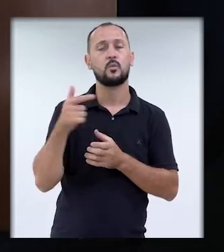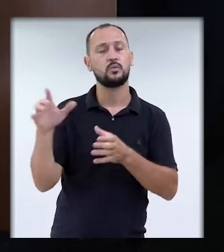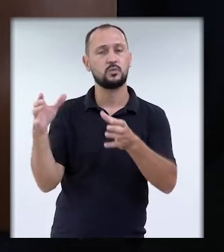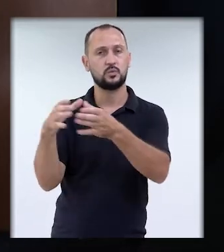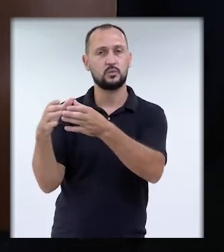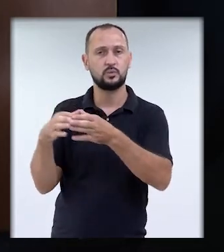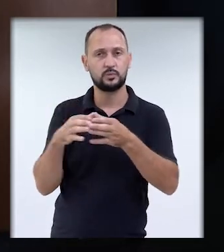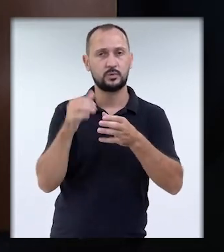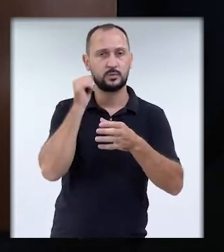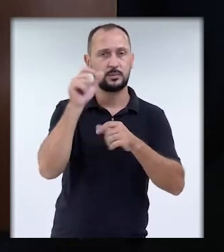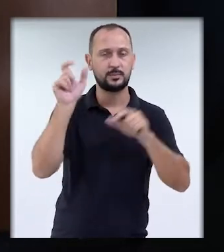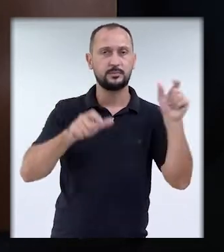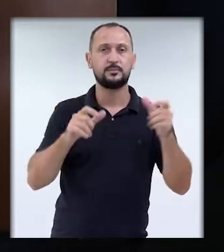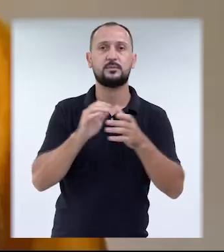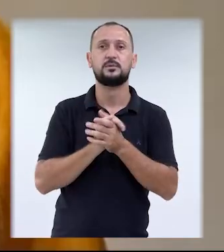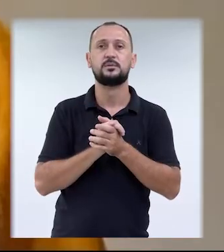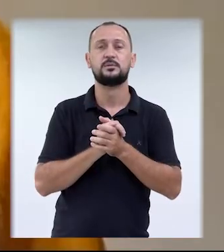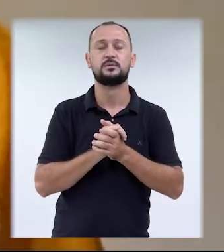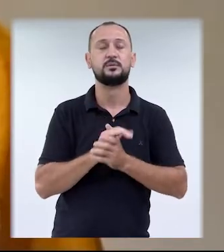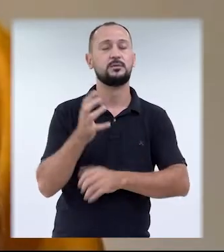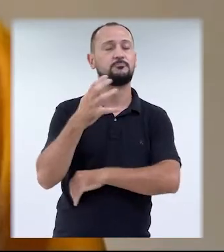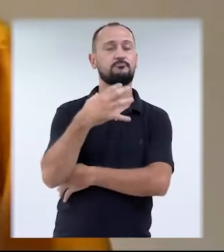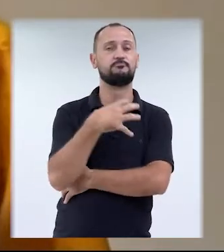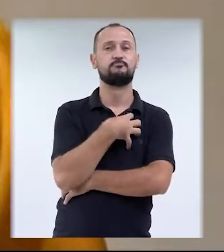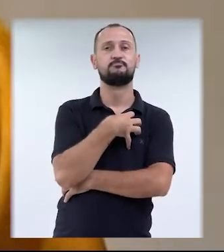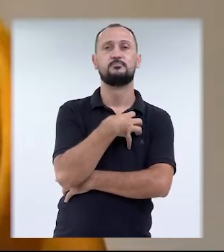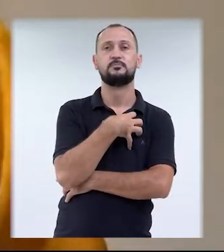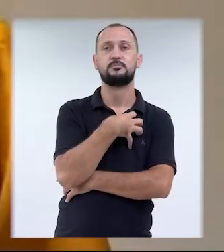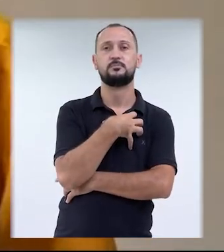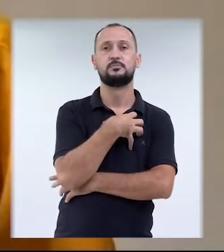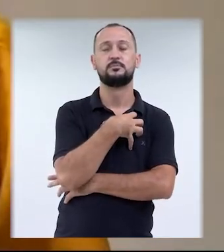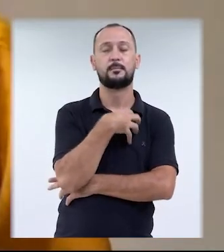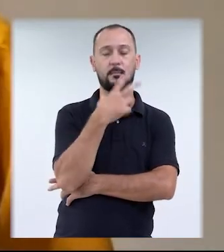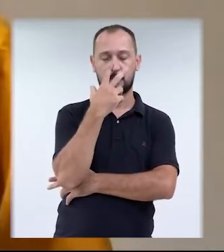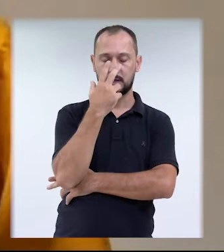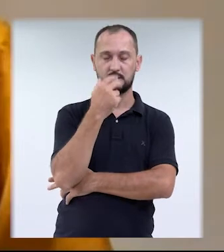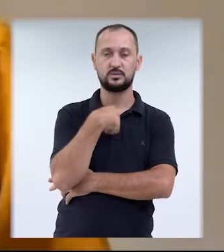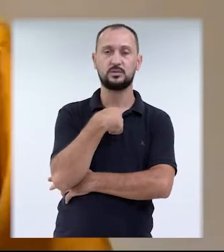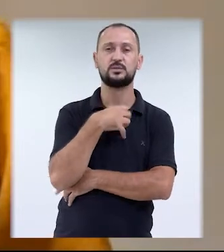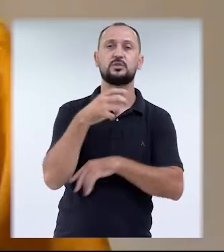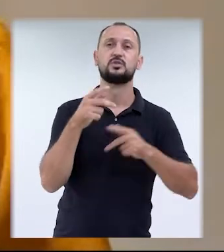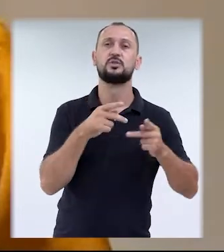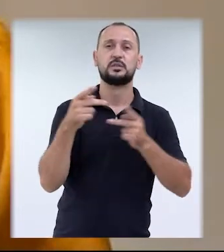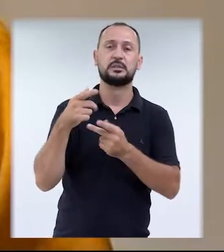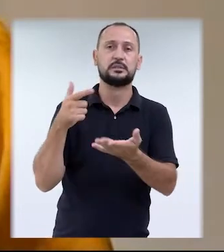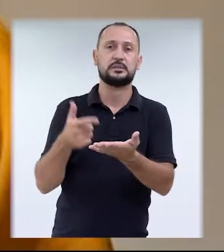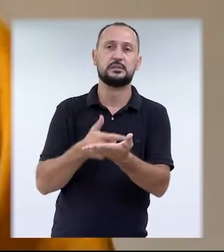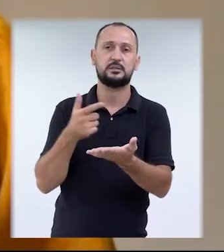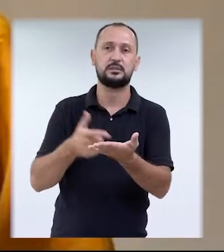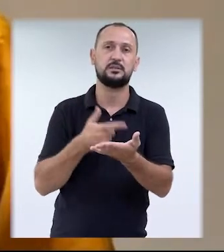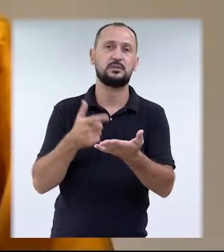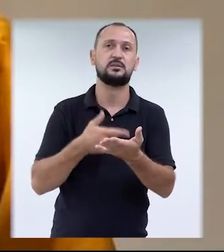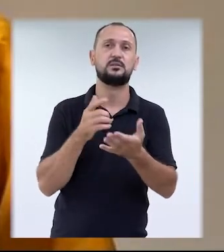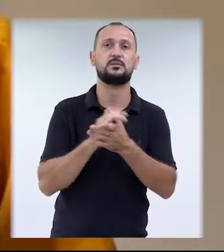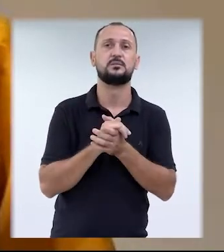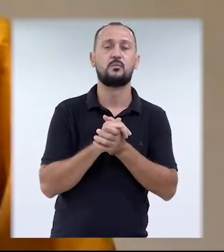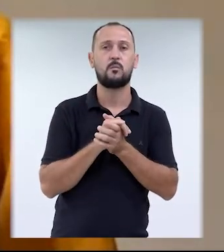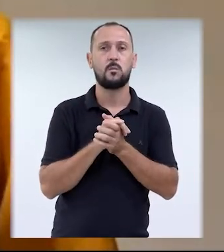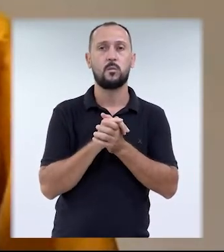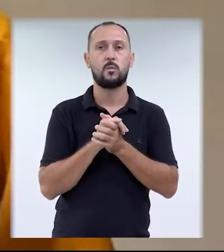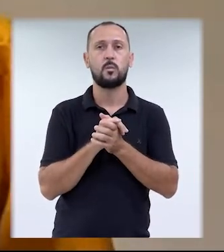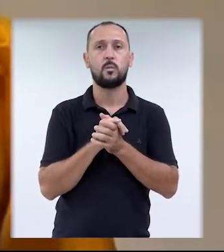mais mulheres. Eu senti, assim, um convite, né, através desse livro,